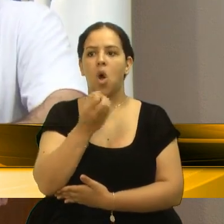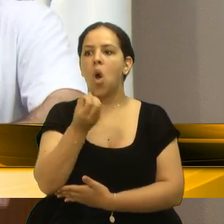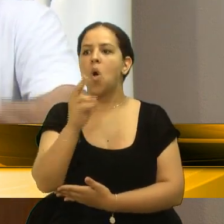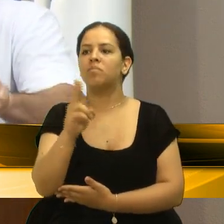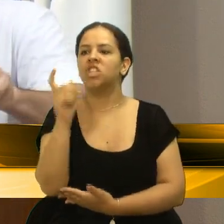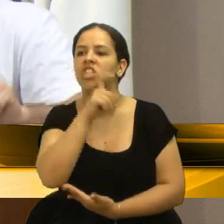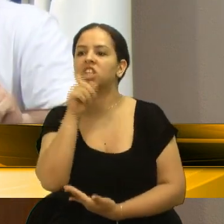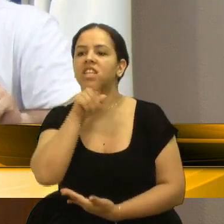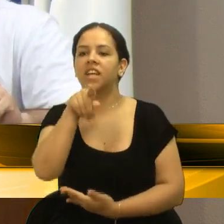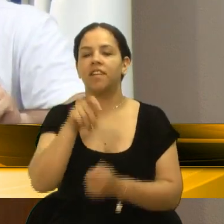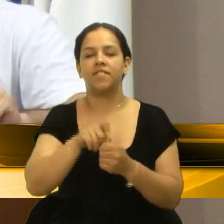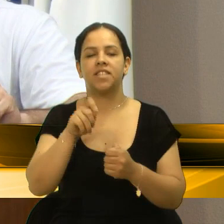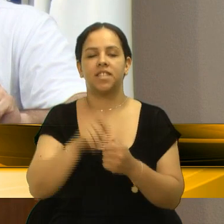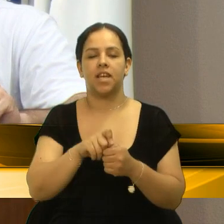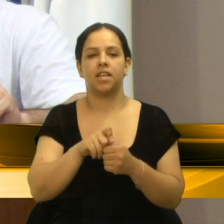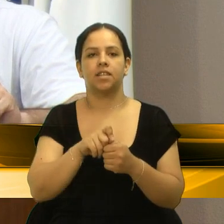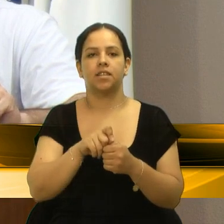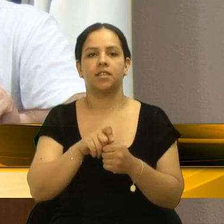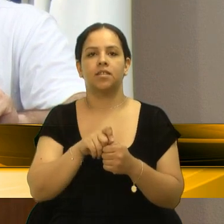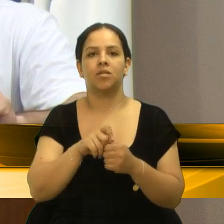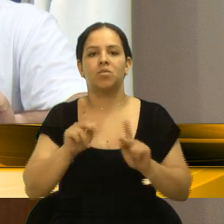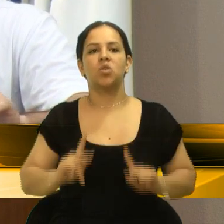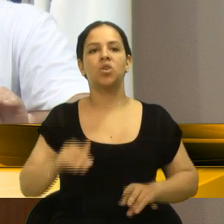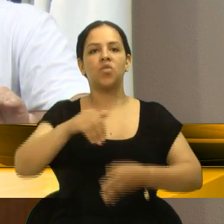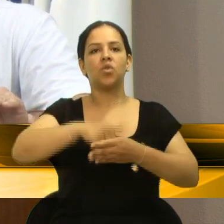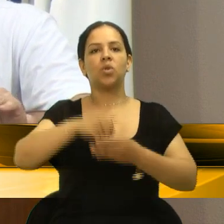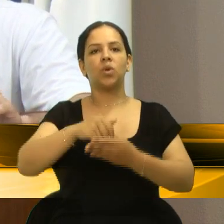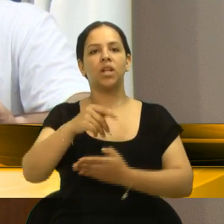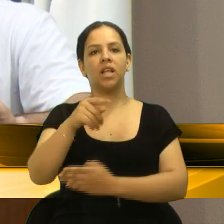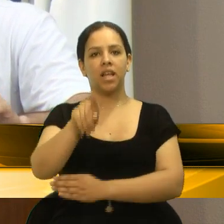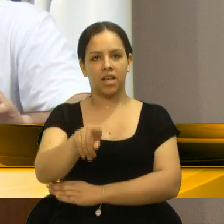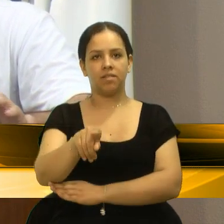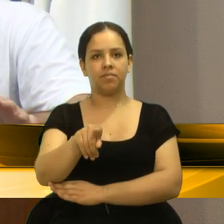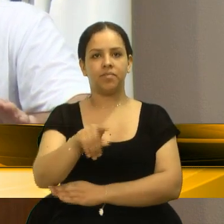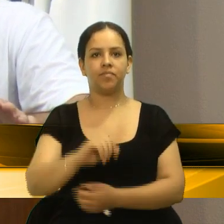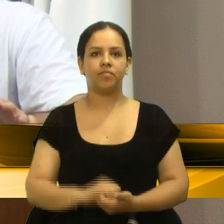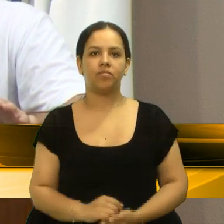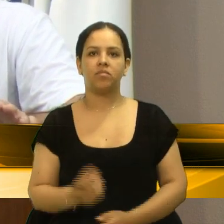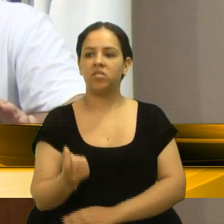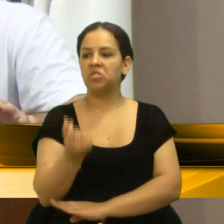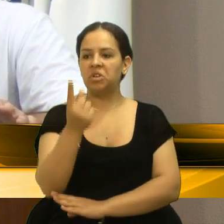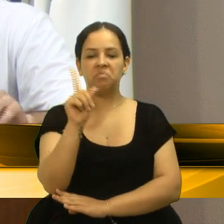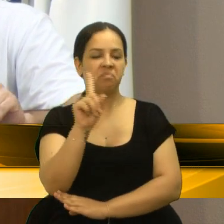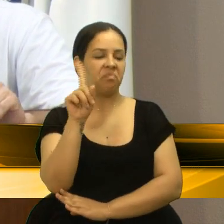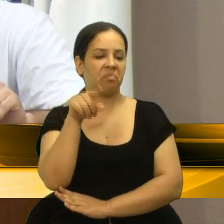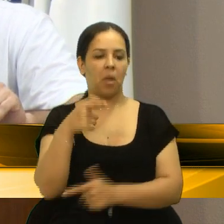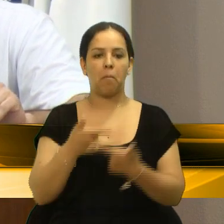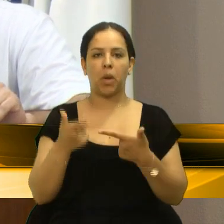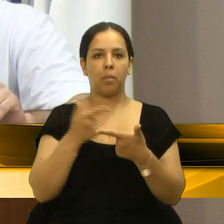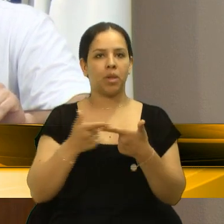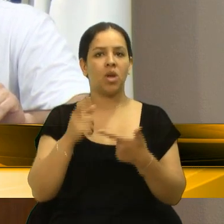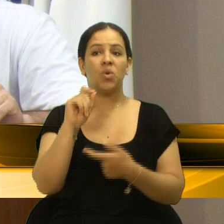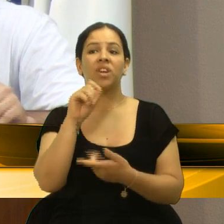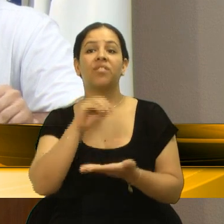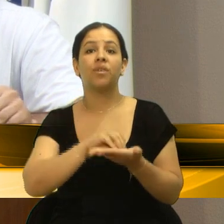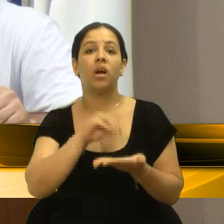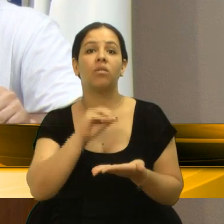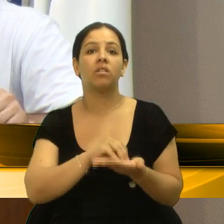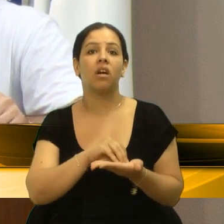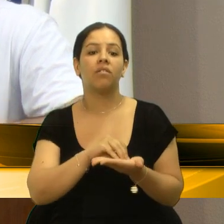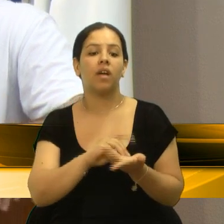no seu eleitor. Como ele dizia que o dinheiro não era problema, o que faltava era